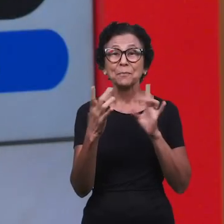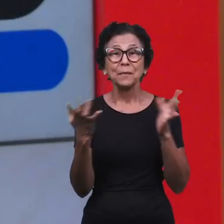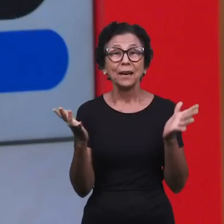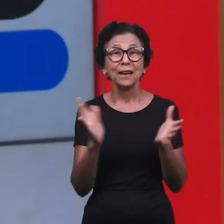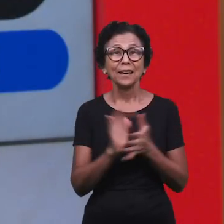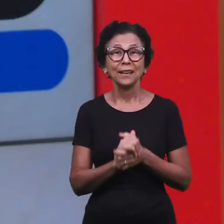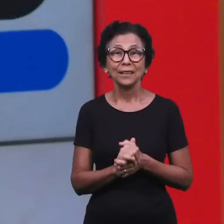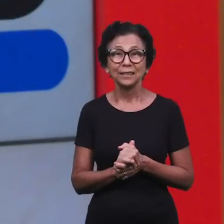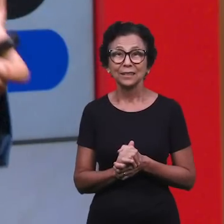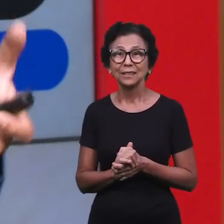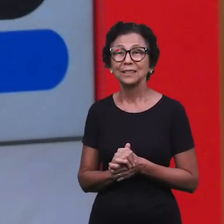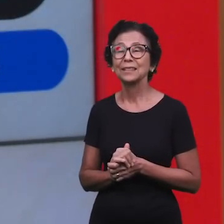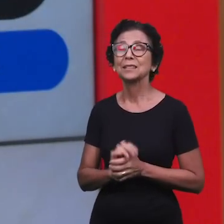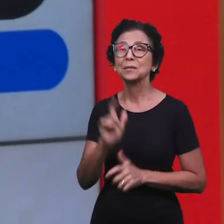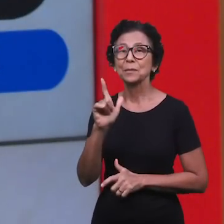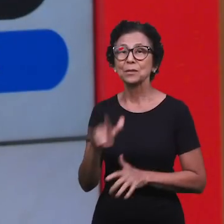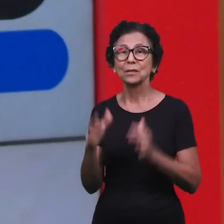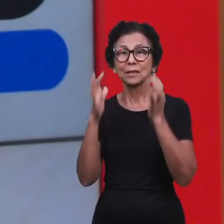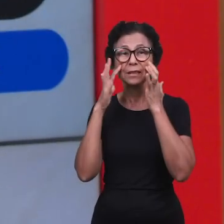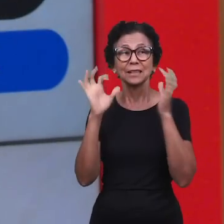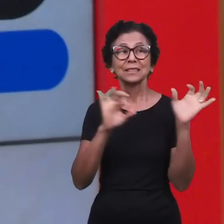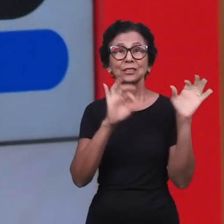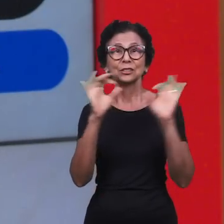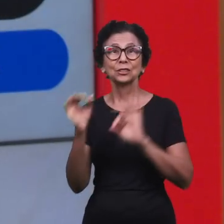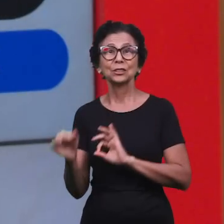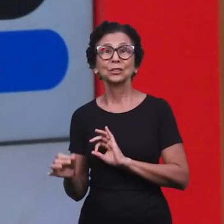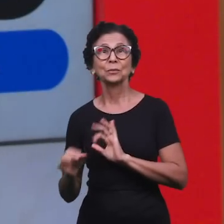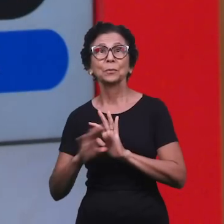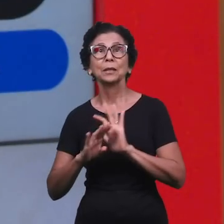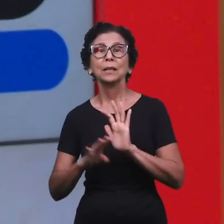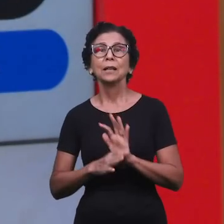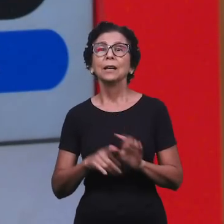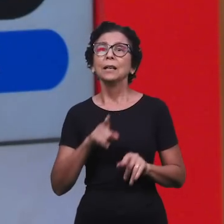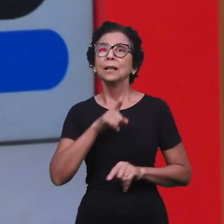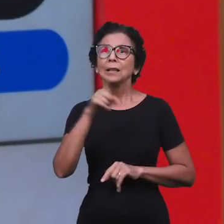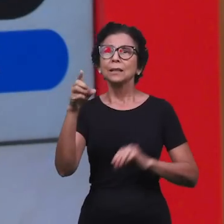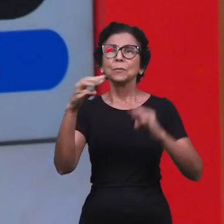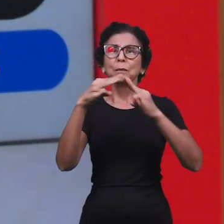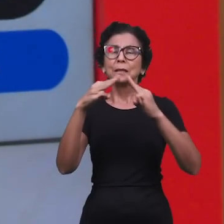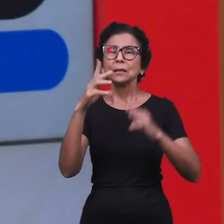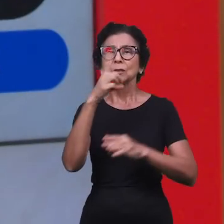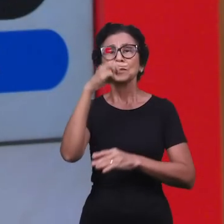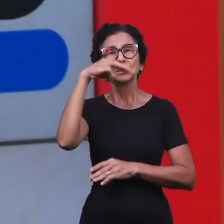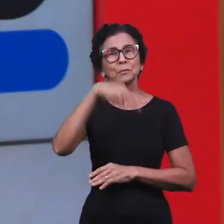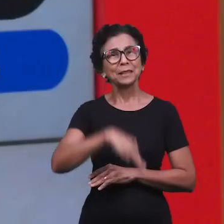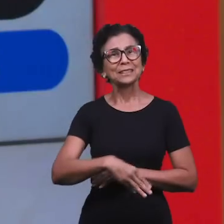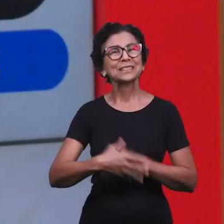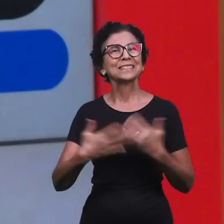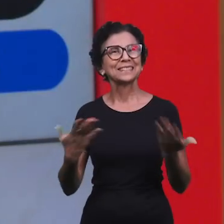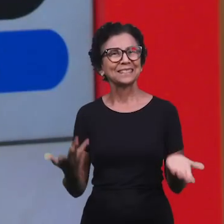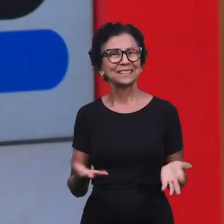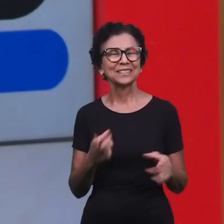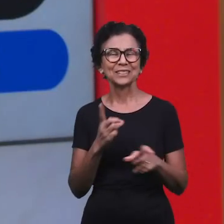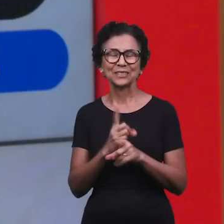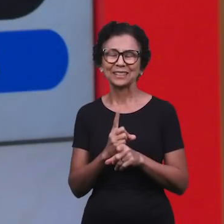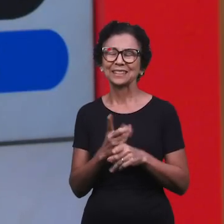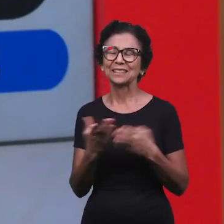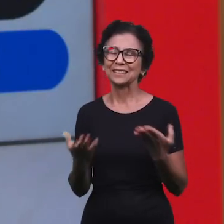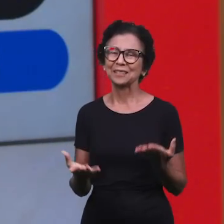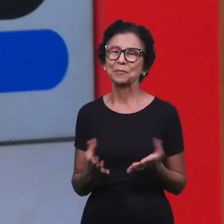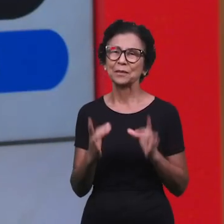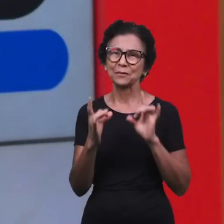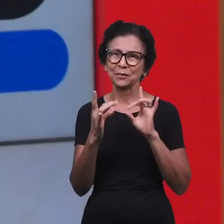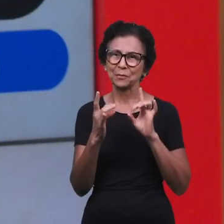irmãos que têm assistido o programa. Já encontrei até irmãos no Manaim de Domingos Martins. Isso é uma alegria muito grande para